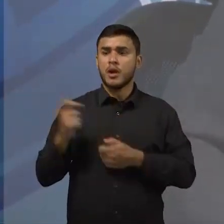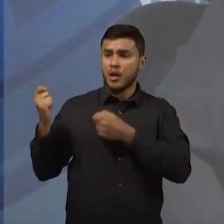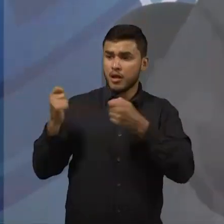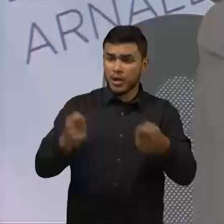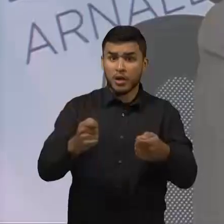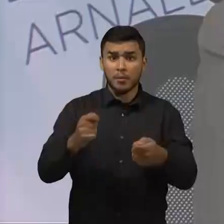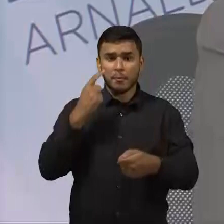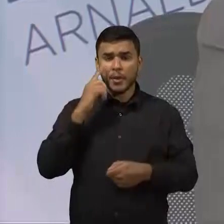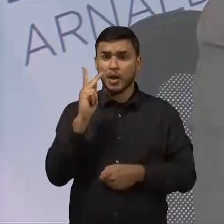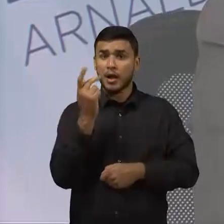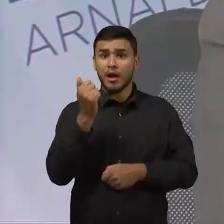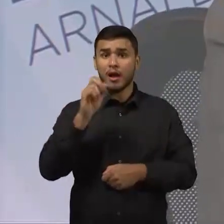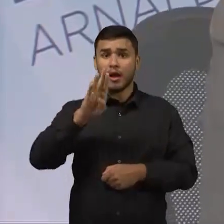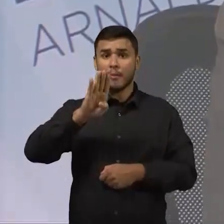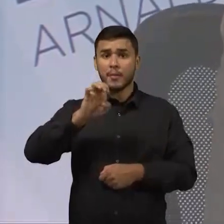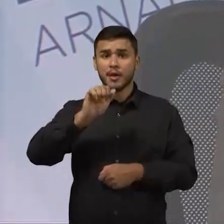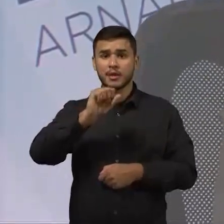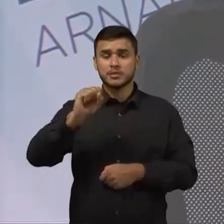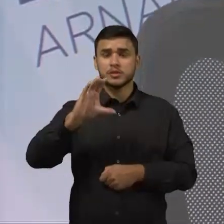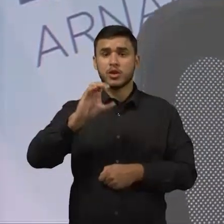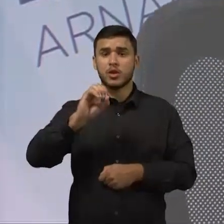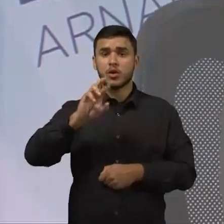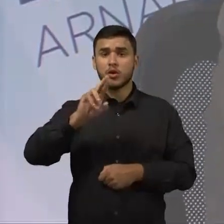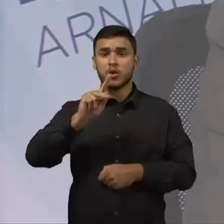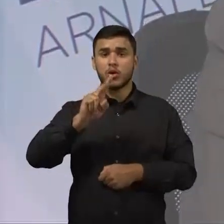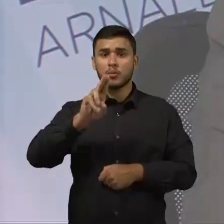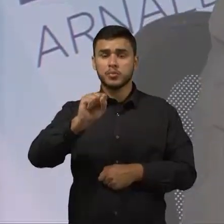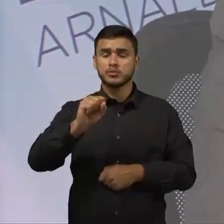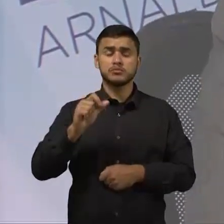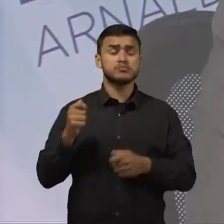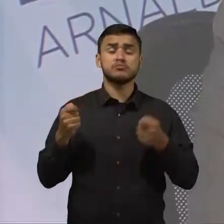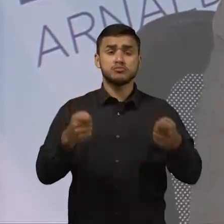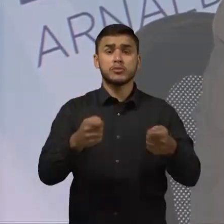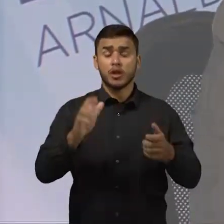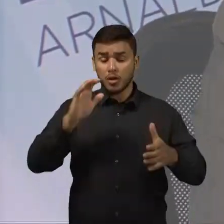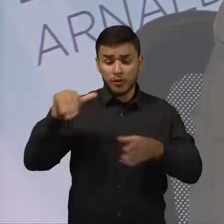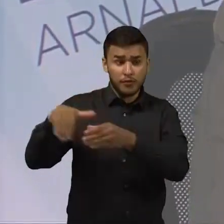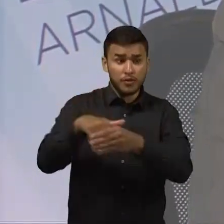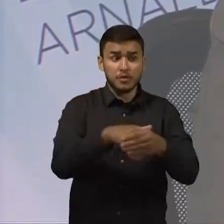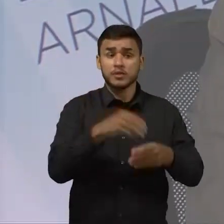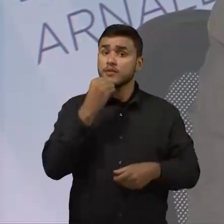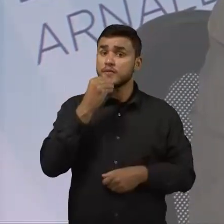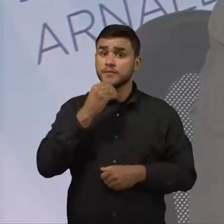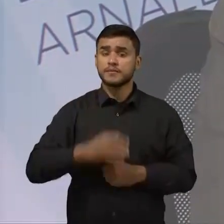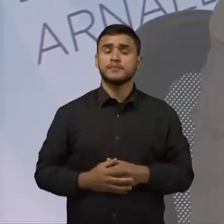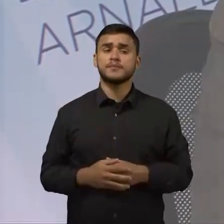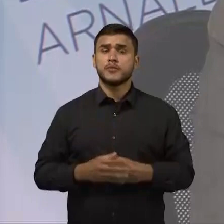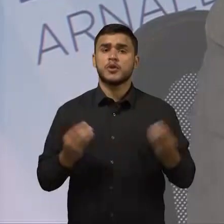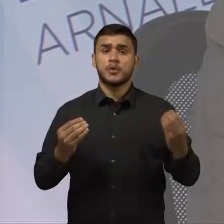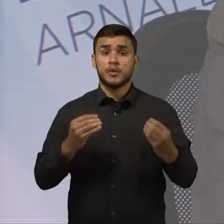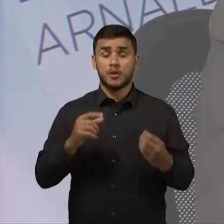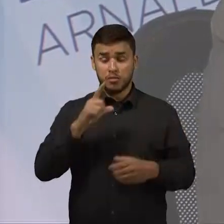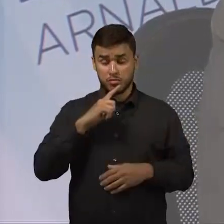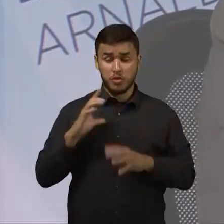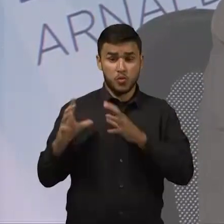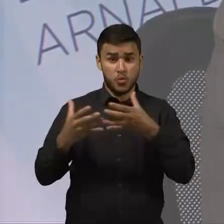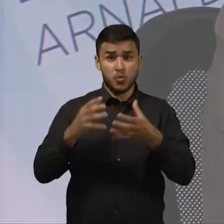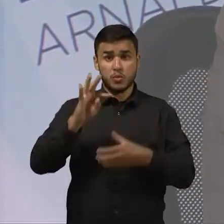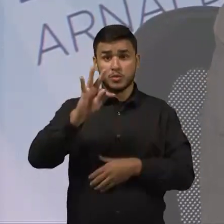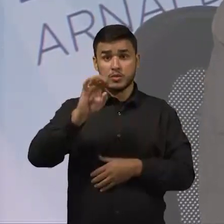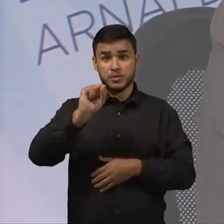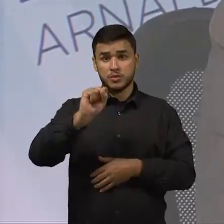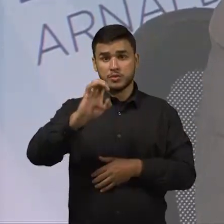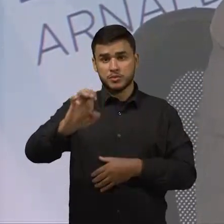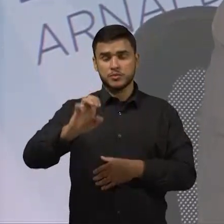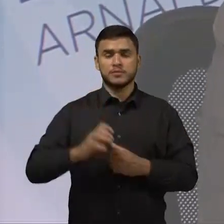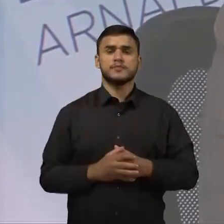efeito vinculante. Mas ele joga esse desserviço. O ministro Fachin, até no TSE, até o TSE,